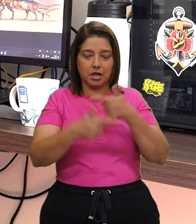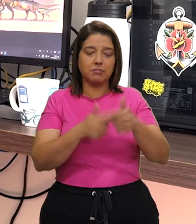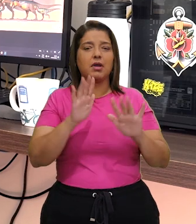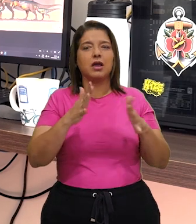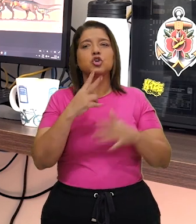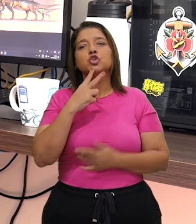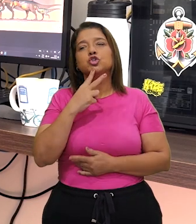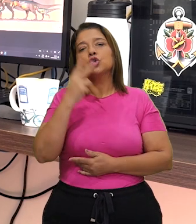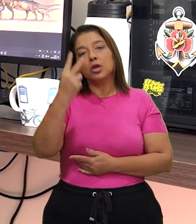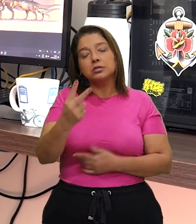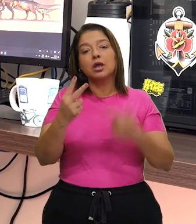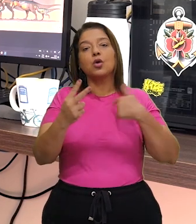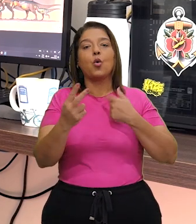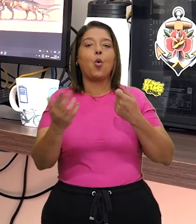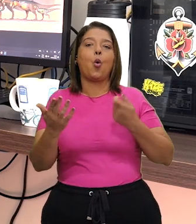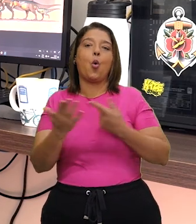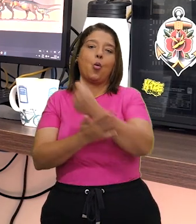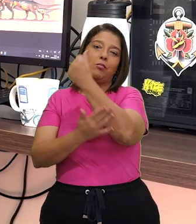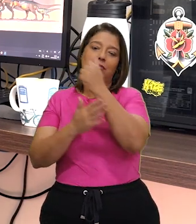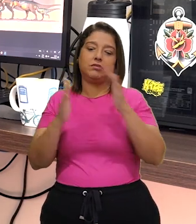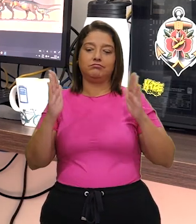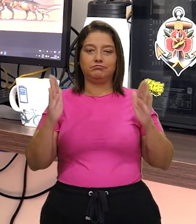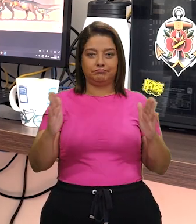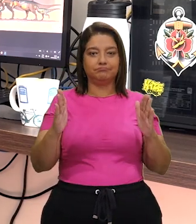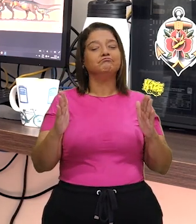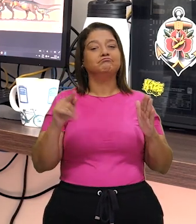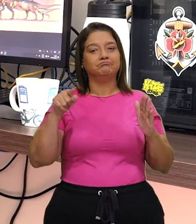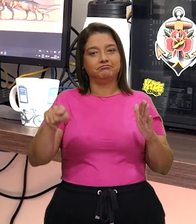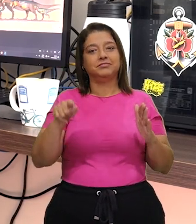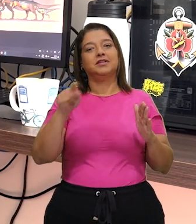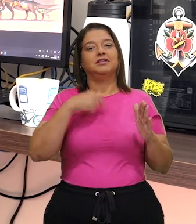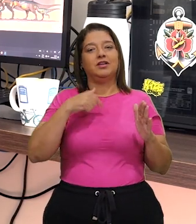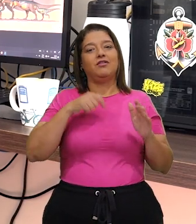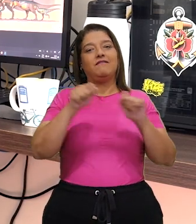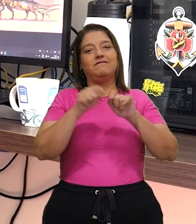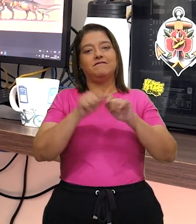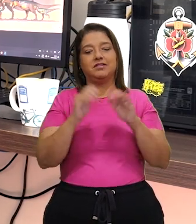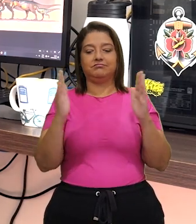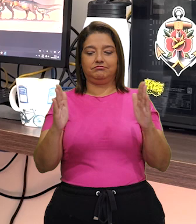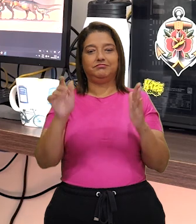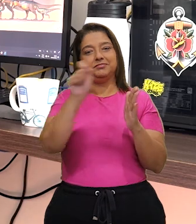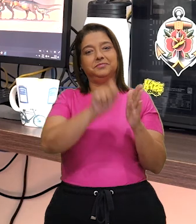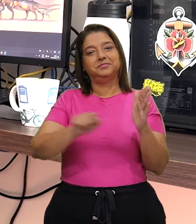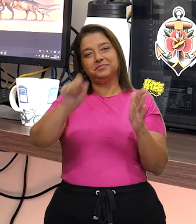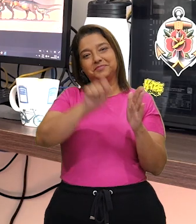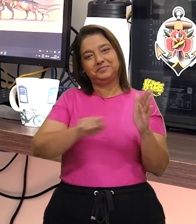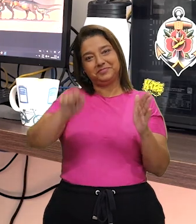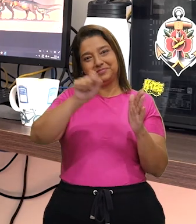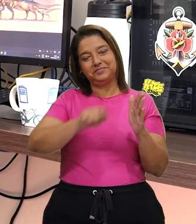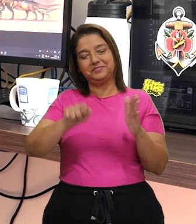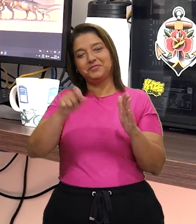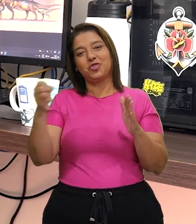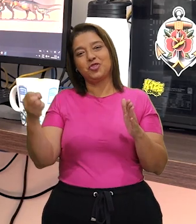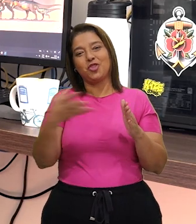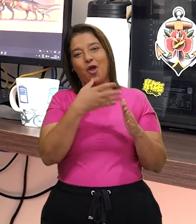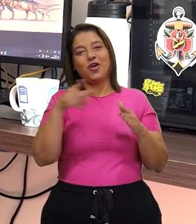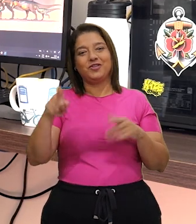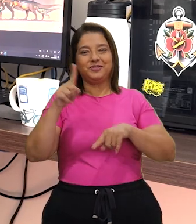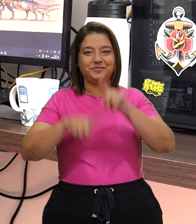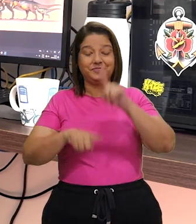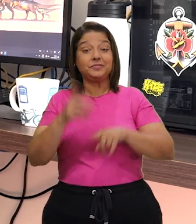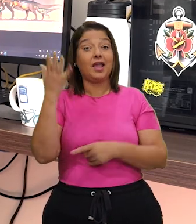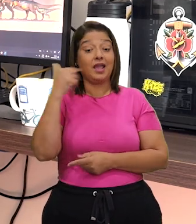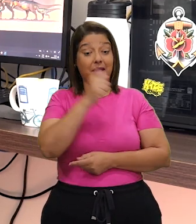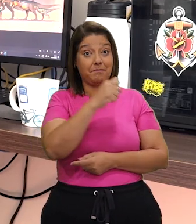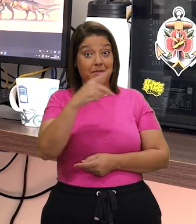em que eu comprei o iPad e agora eu tô desenhando nessa nova ferramenta eh o aplicativo anterior